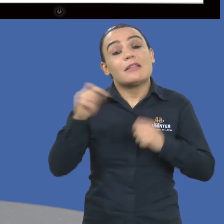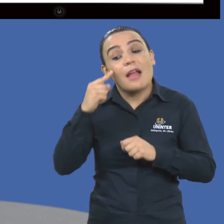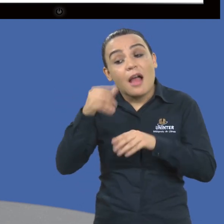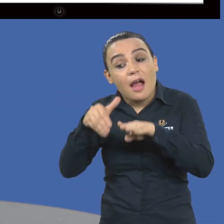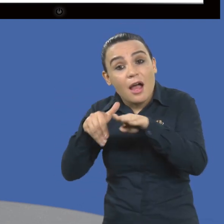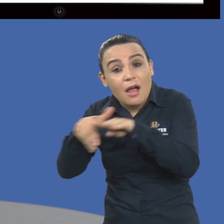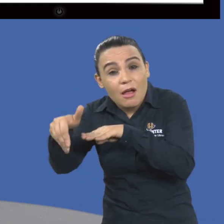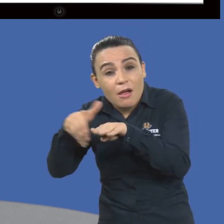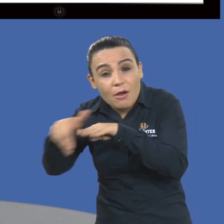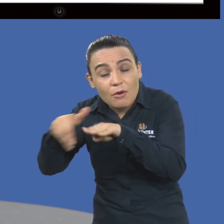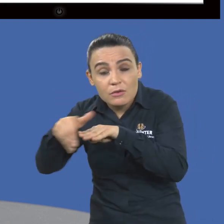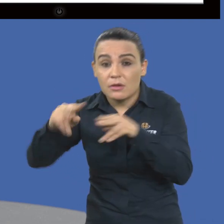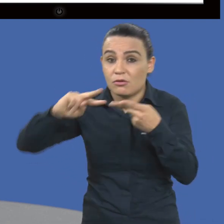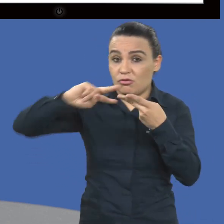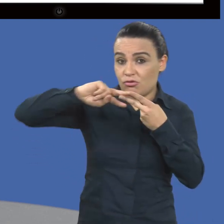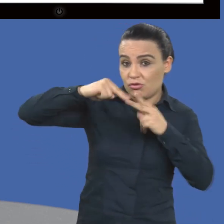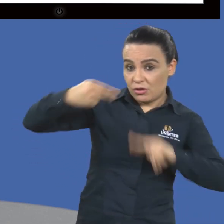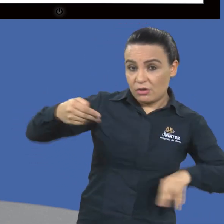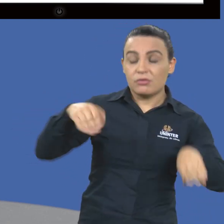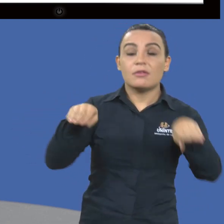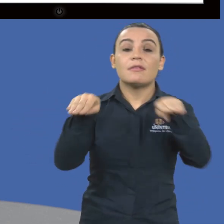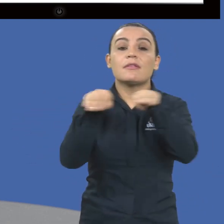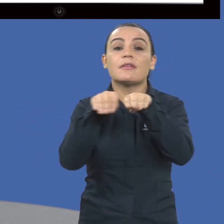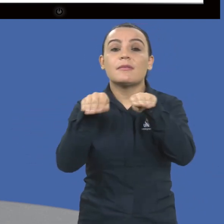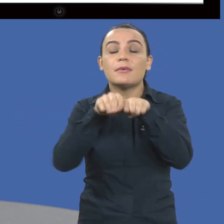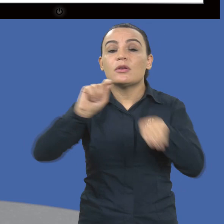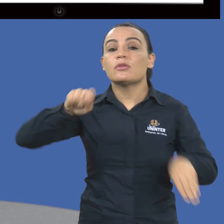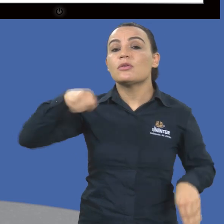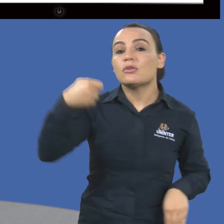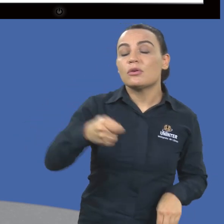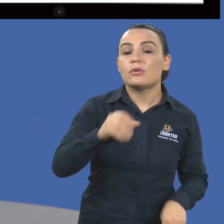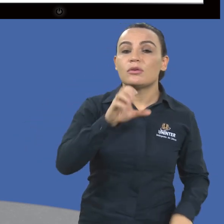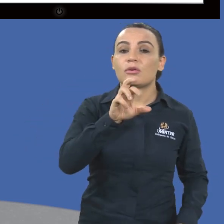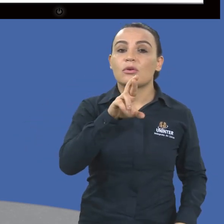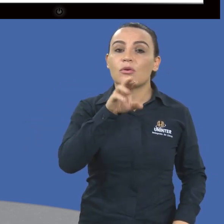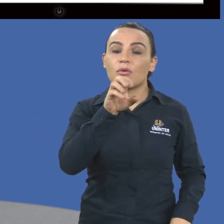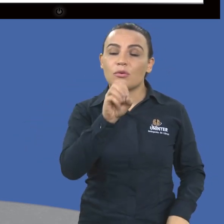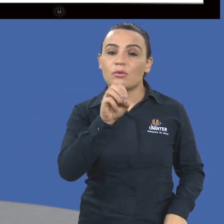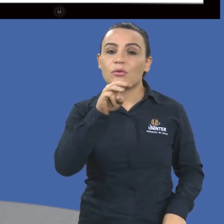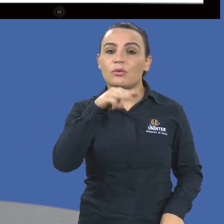de constituição cromossômica que nós já vamos mostrar.